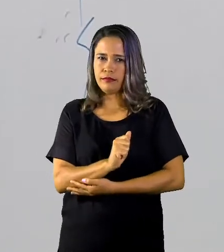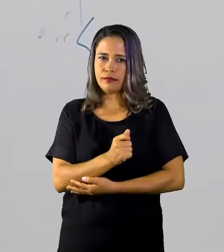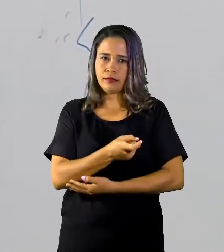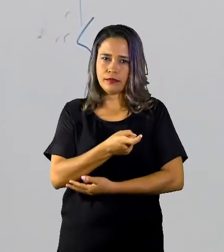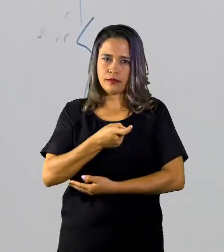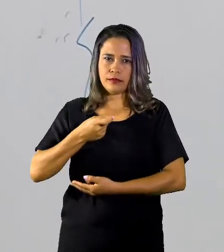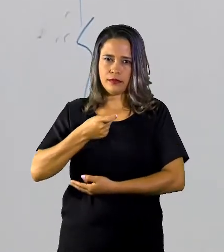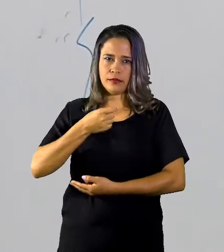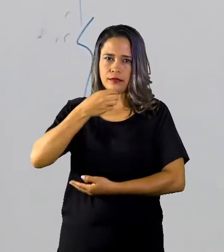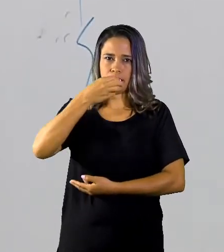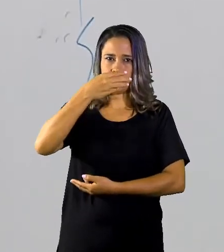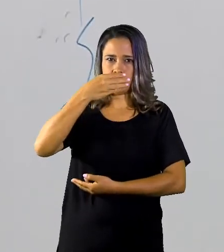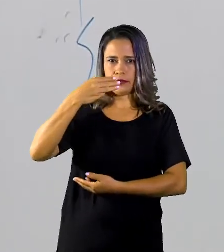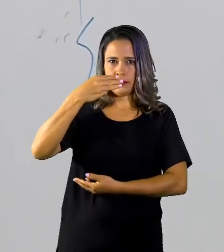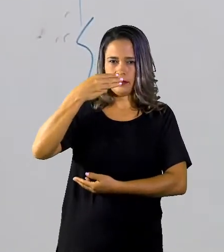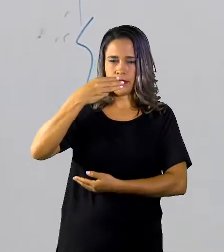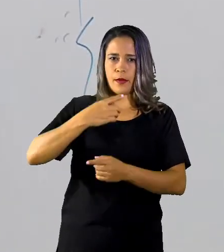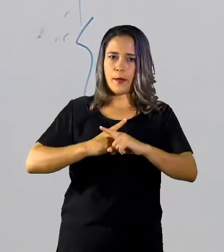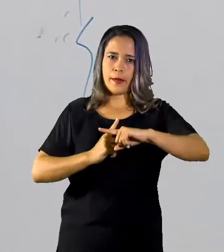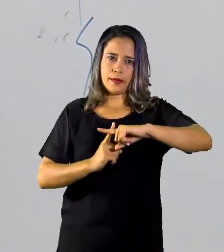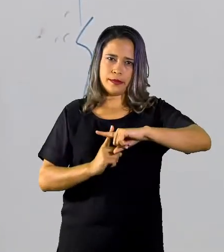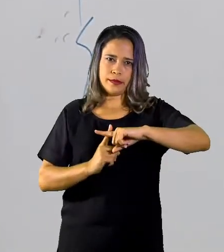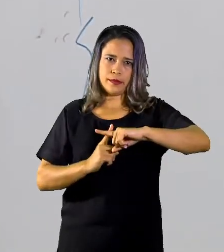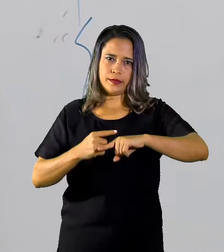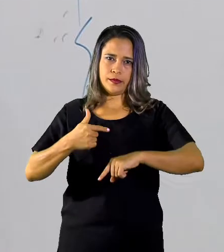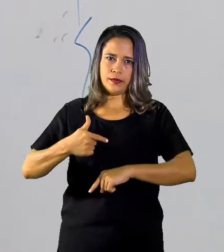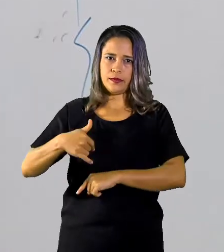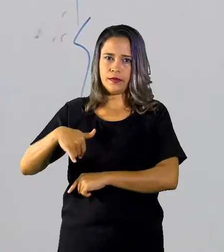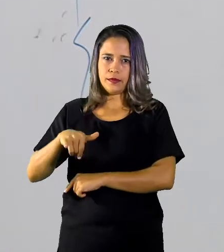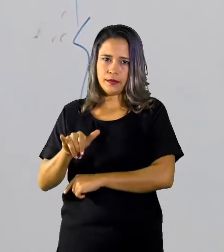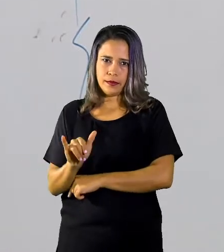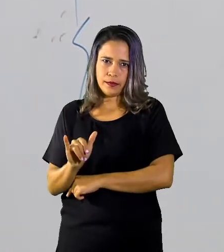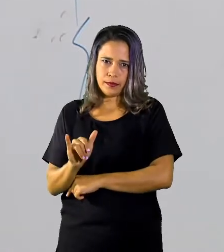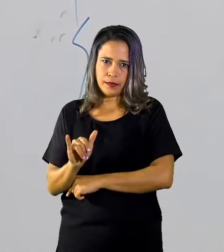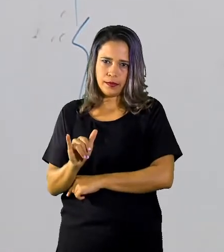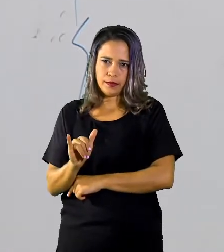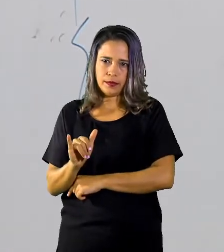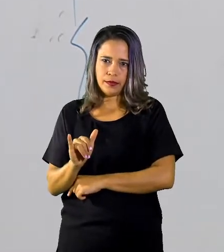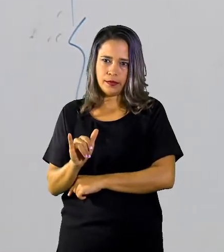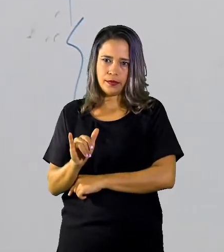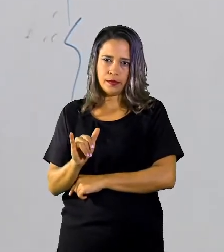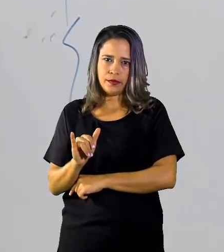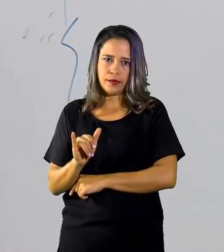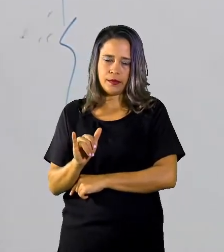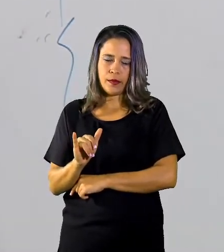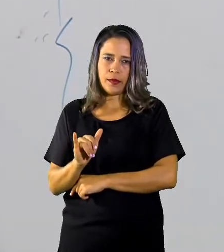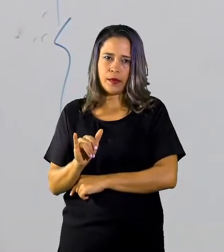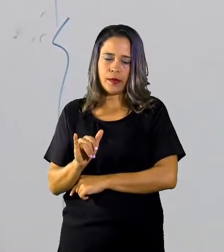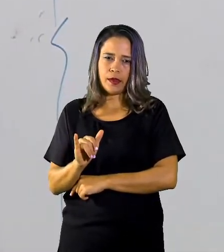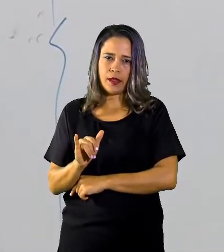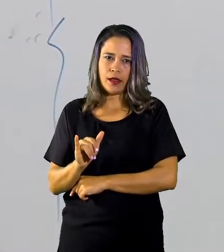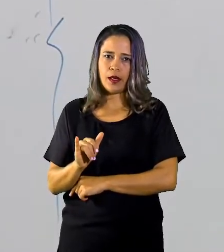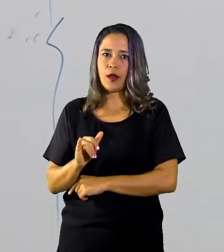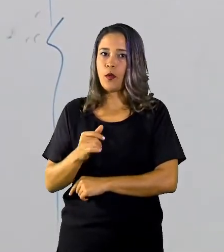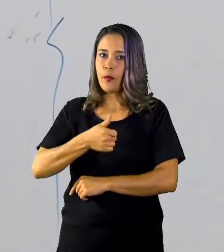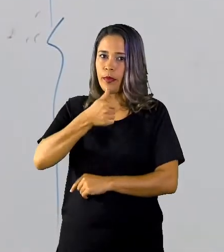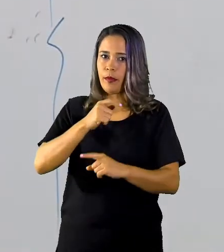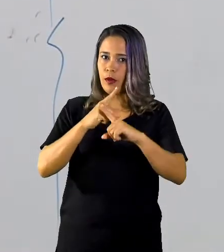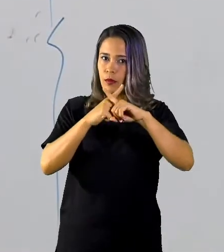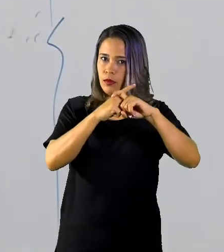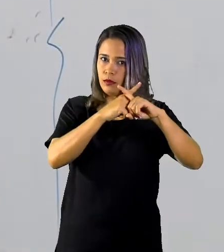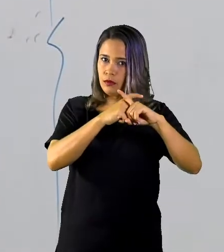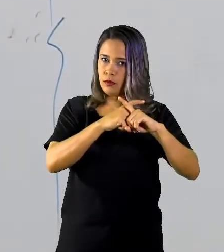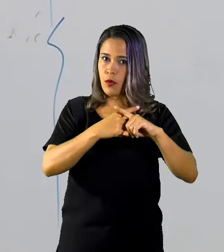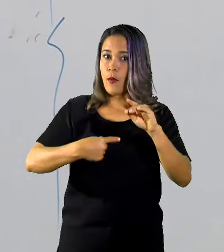x elevado ao cubo mais 2y, o meu primeiro polinômio, menos, porque agora